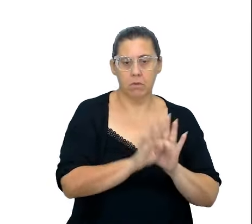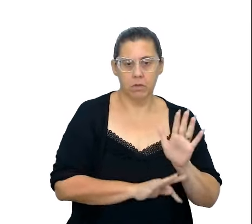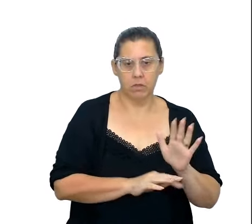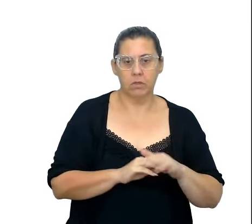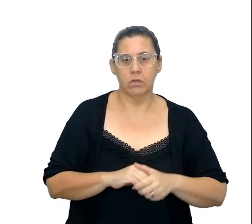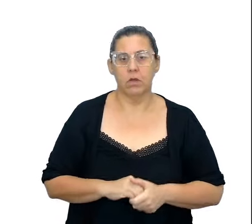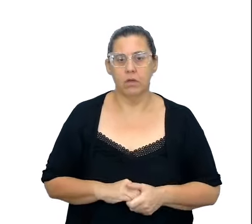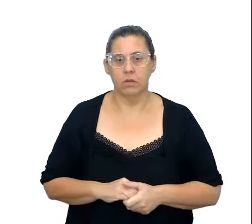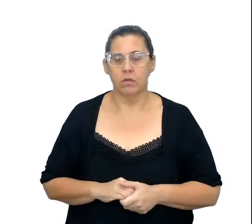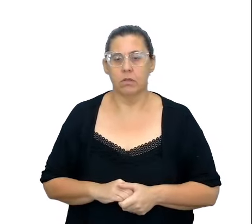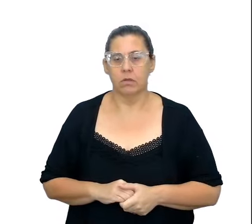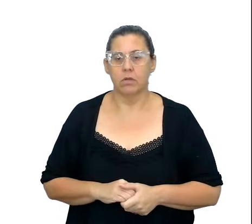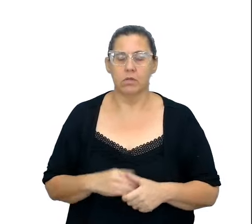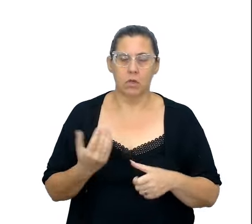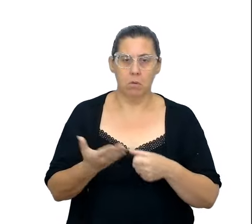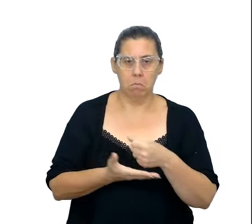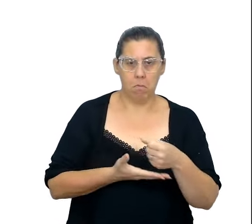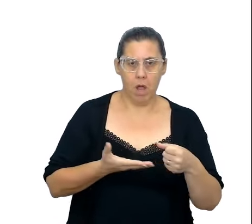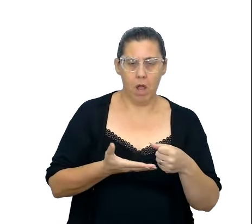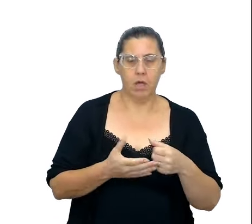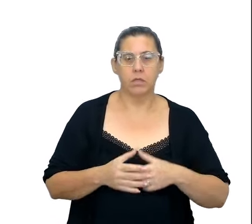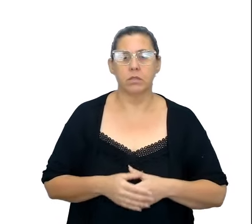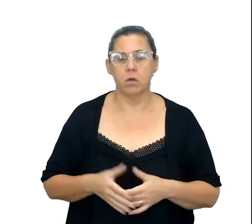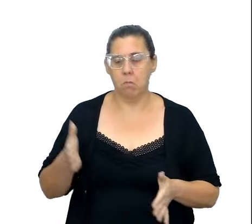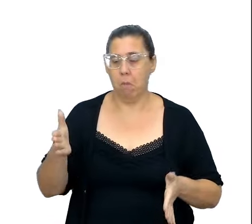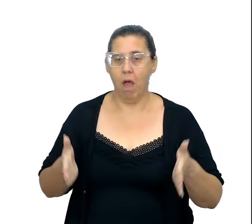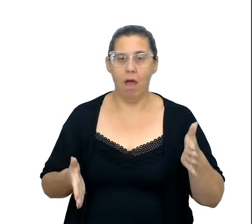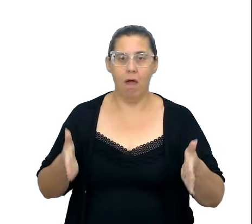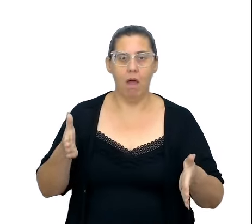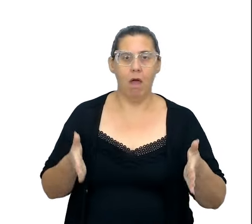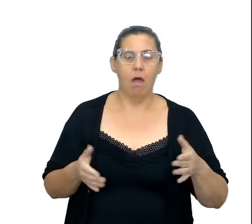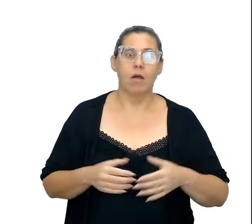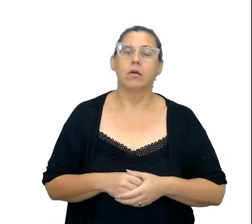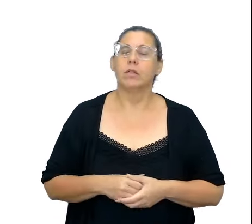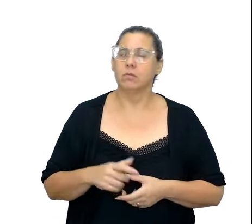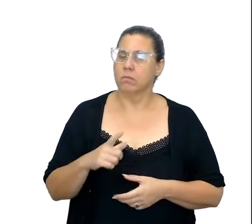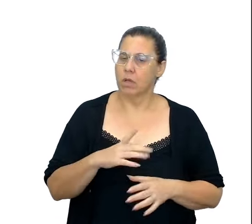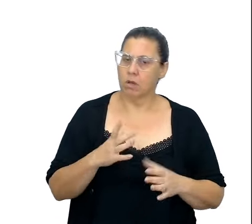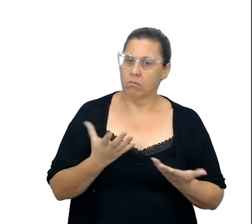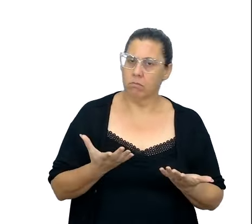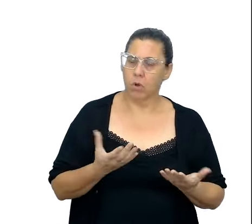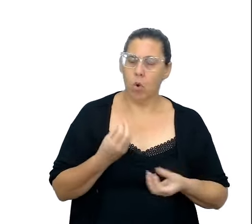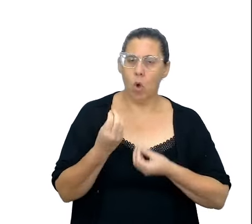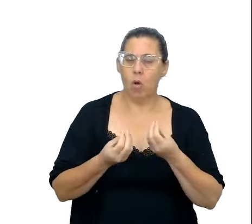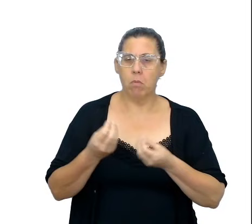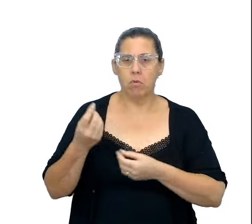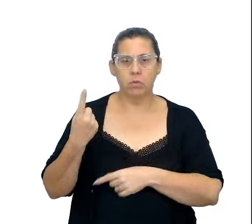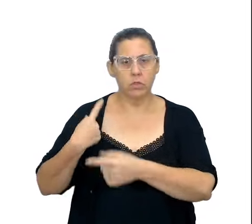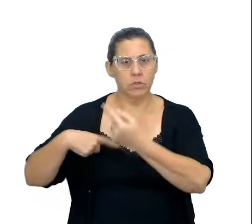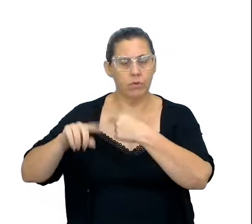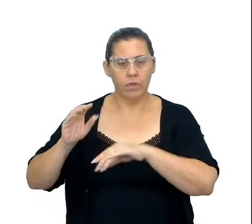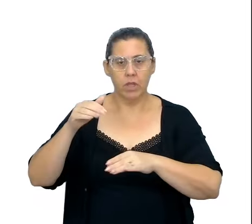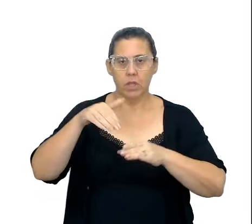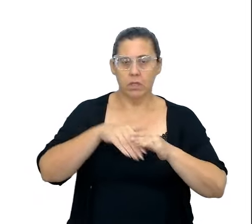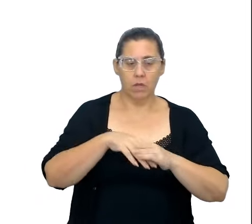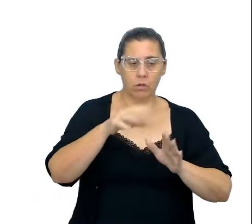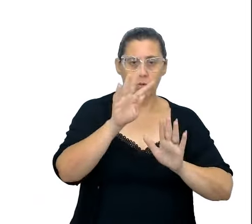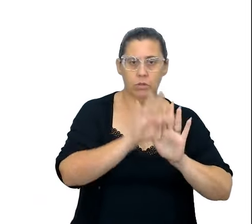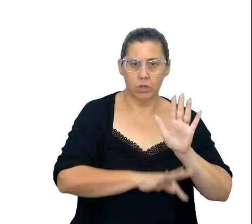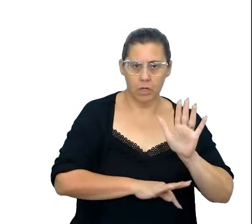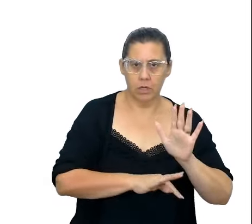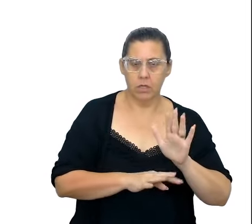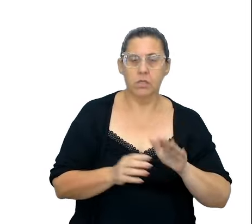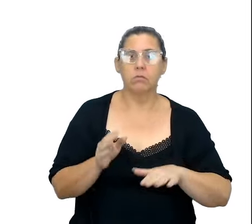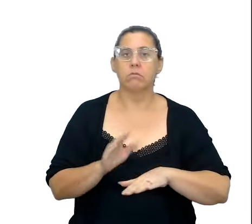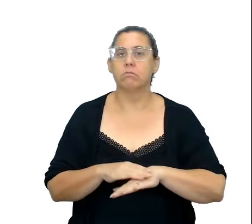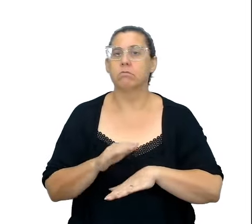ele vai ter um como base, como parâmetro, para ele ver, então, como que esses recursos eles se desenvolvem ali dentro daquele texto que ele